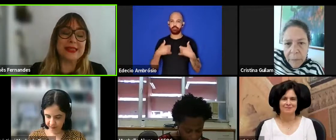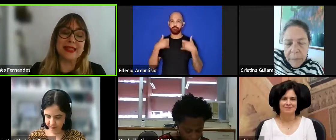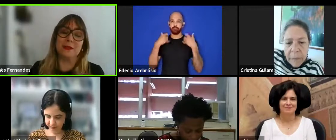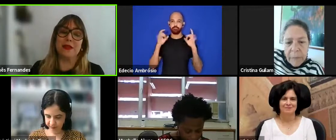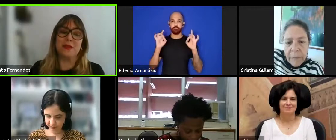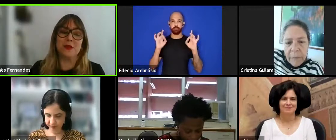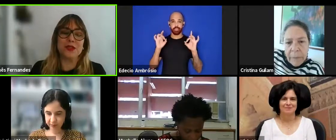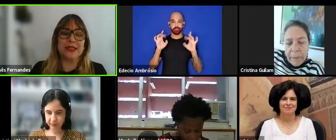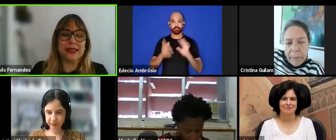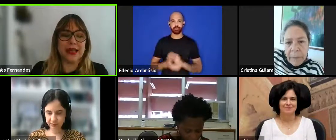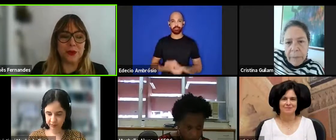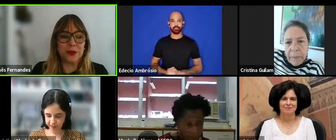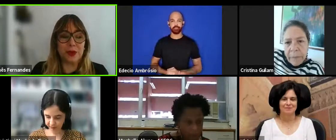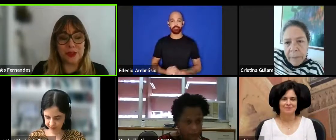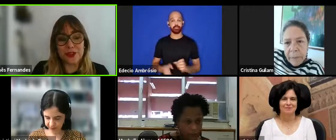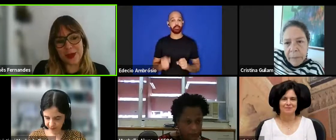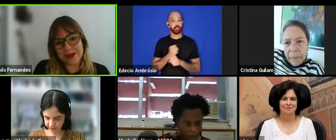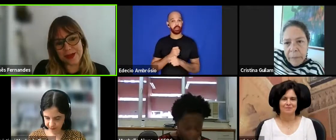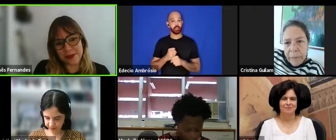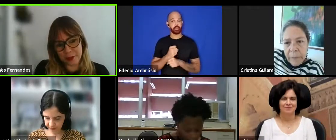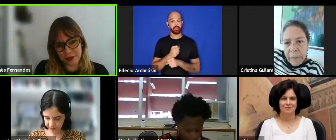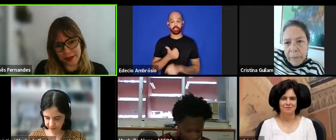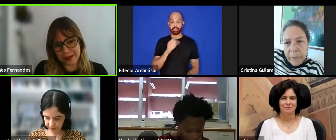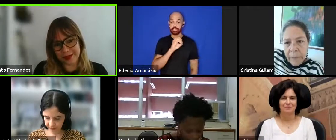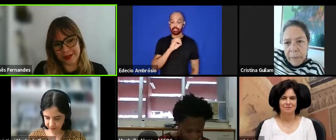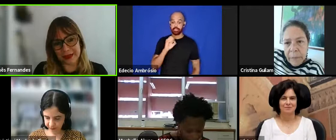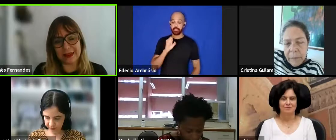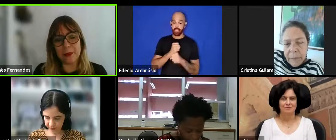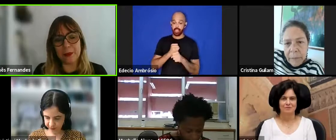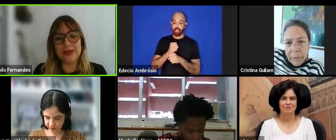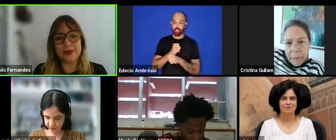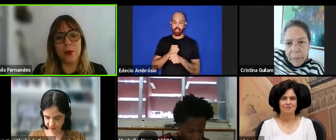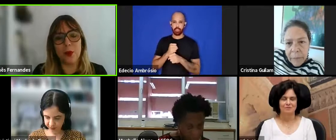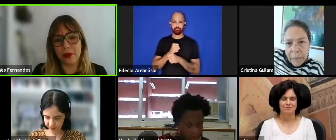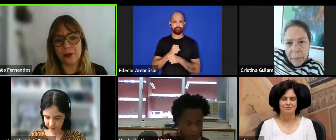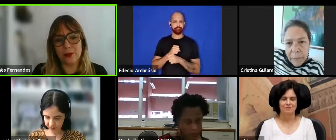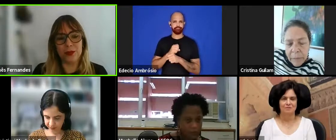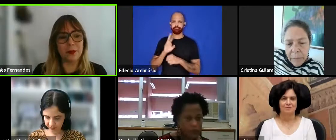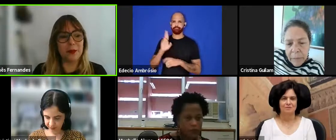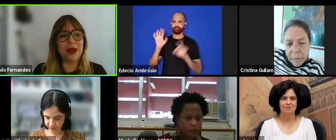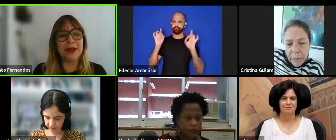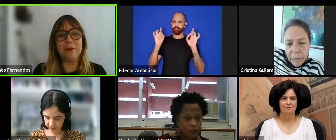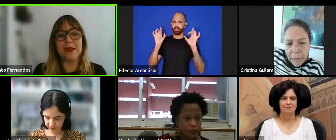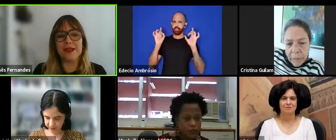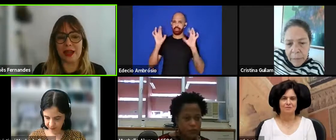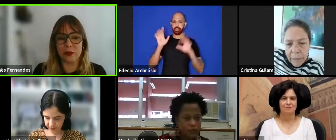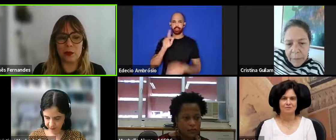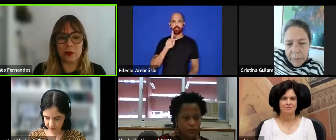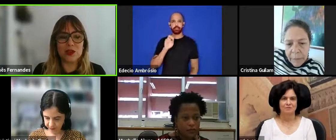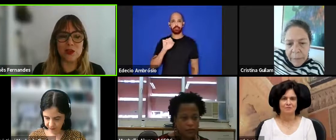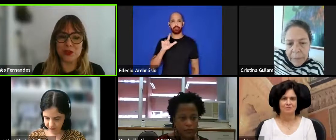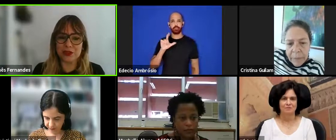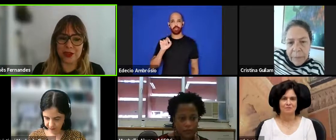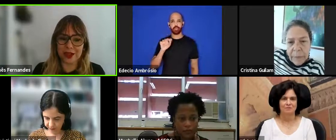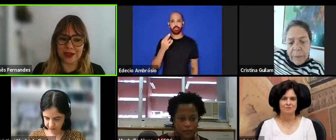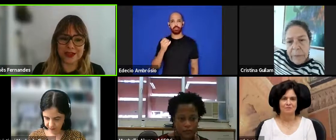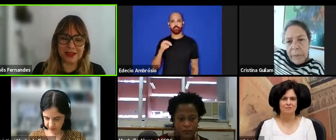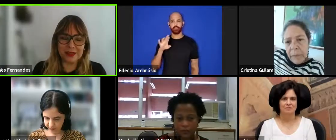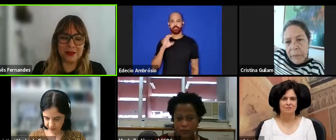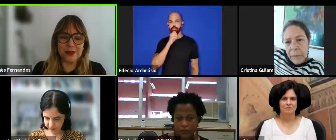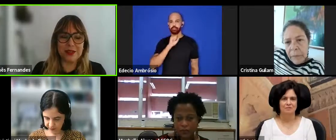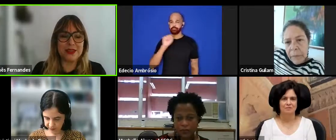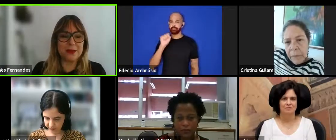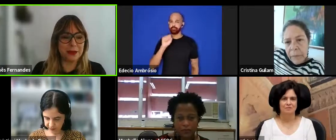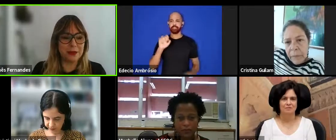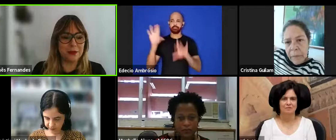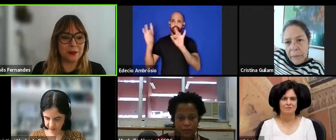No ano em que celebramos o centenário do grande mestre Paulo Freire, nada mais simbólico que pegar emprestado algumas de suas falas